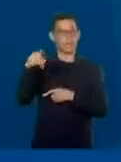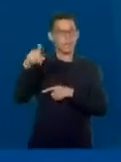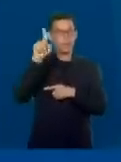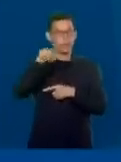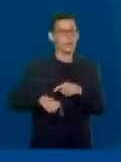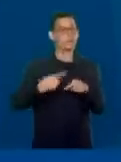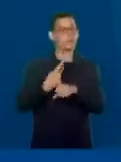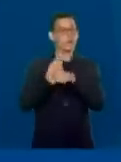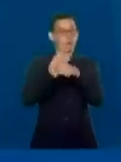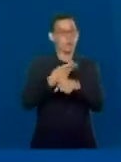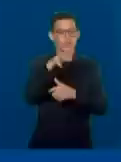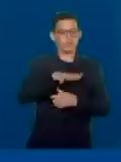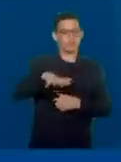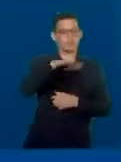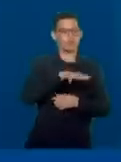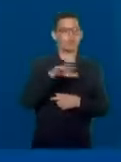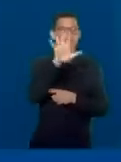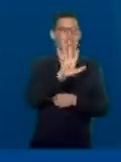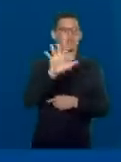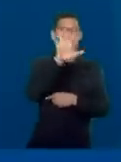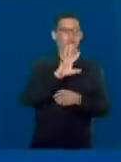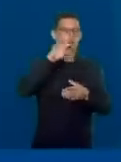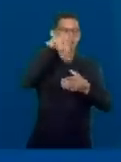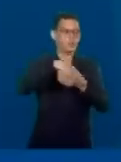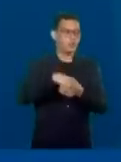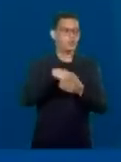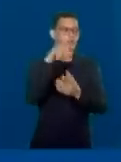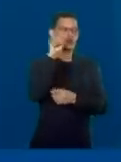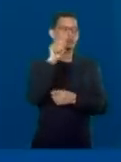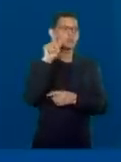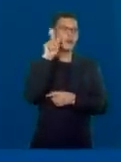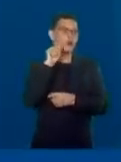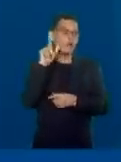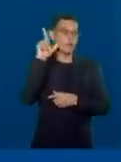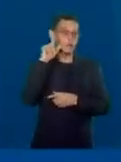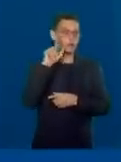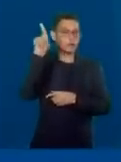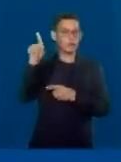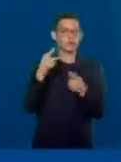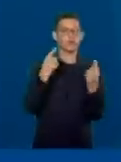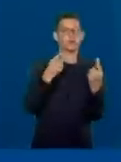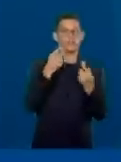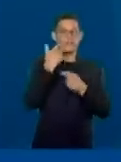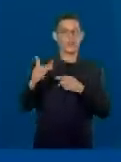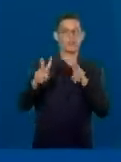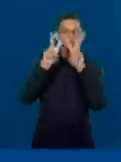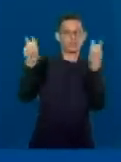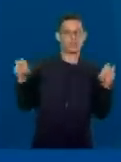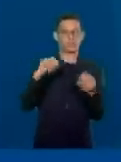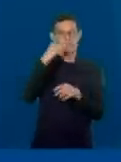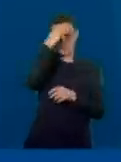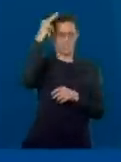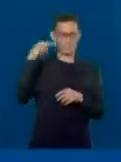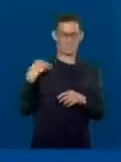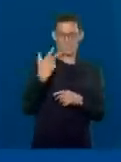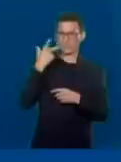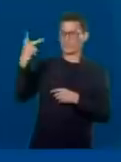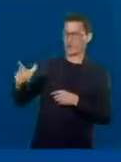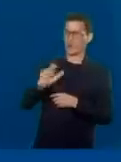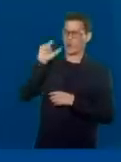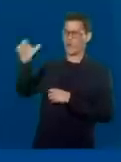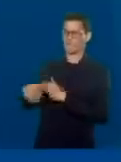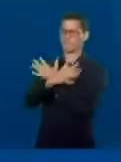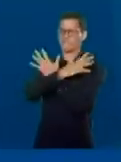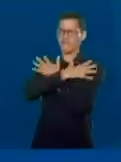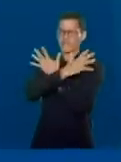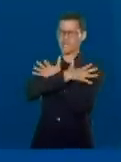procuradora-geral do Estado de Alagoas, se referiu à primeira-dama, minha esposa, Michele Bolsonaro, como vagabunda. Ou seja,